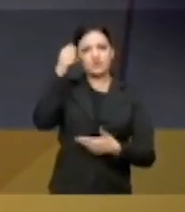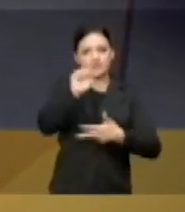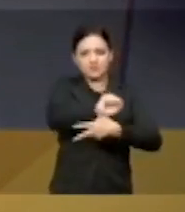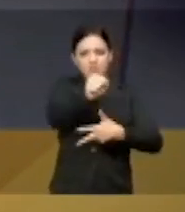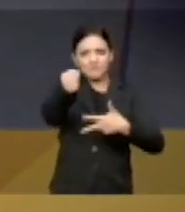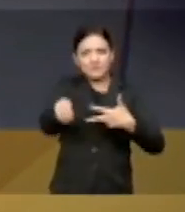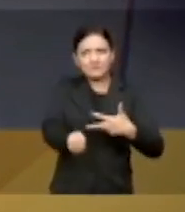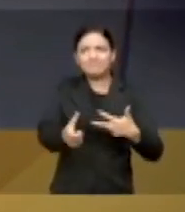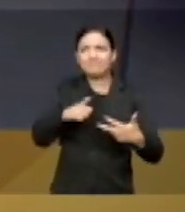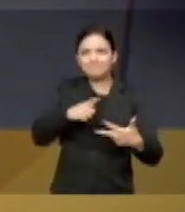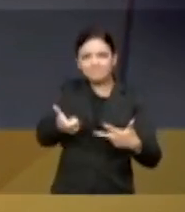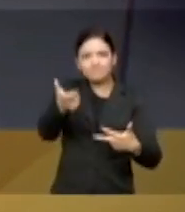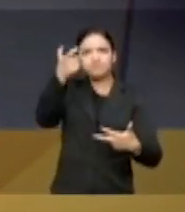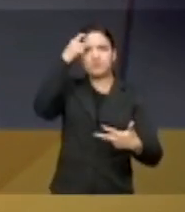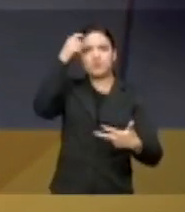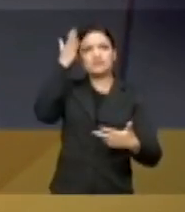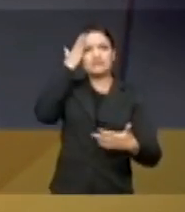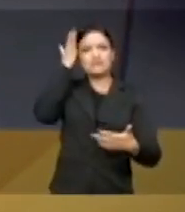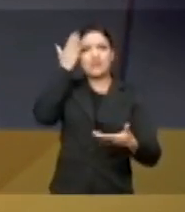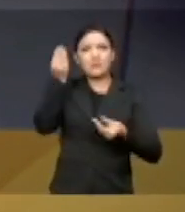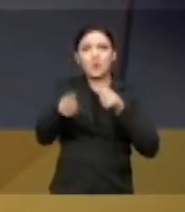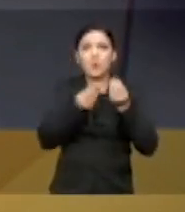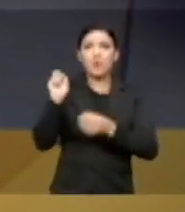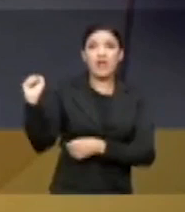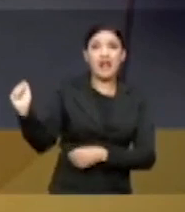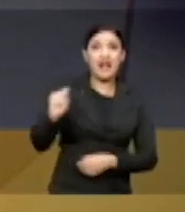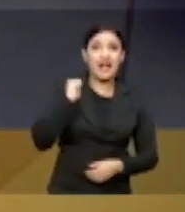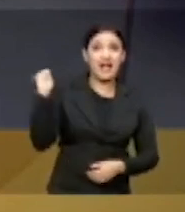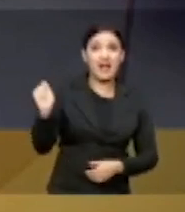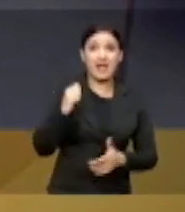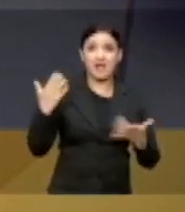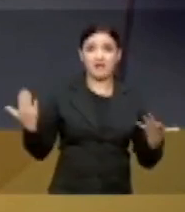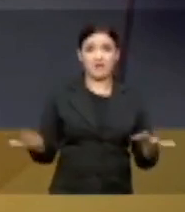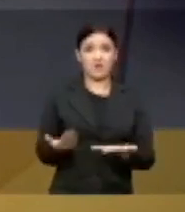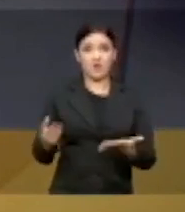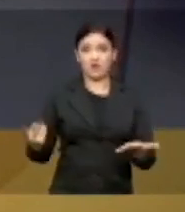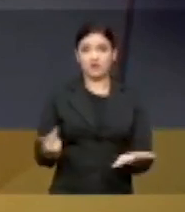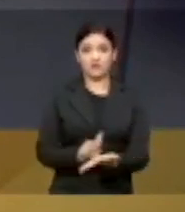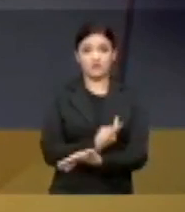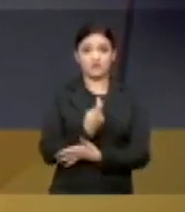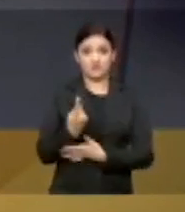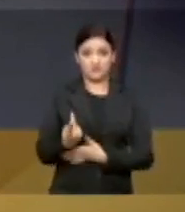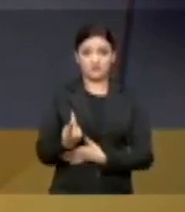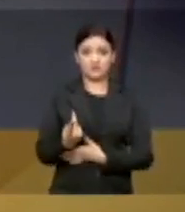poderes da República acerca da evidente gravidade da circunstância em curso.